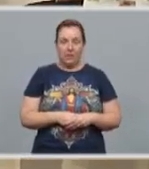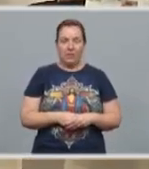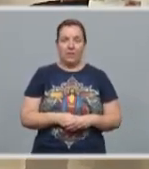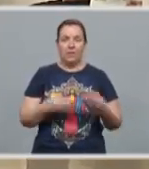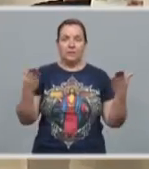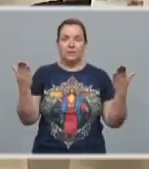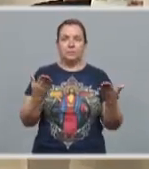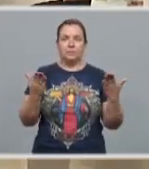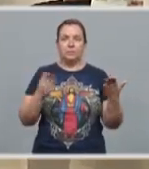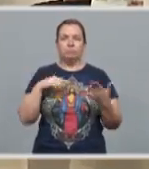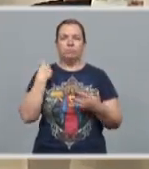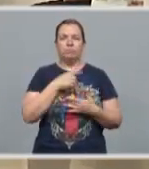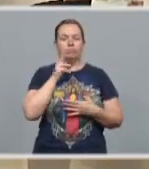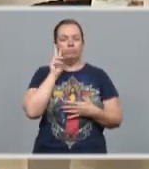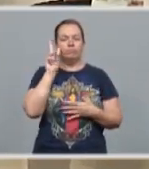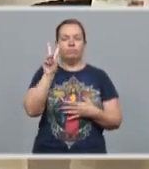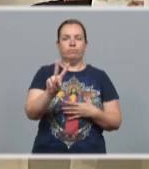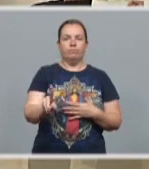Hoje nos deparamos